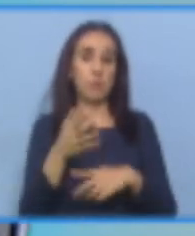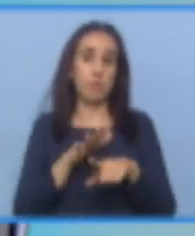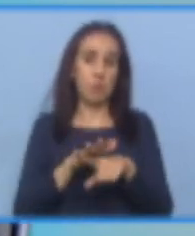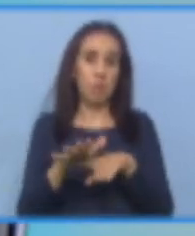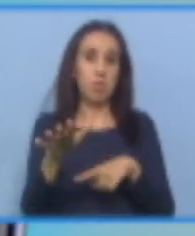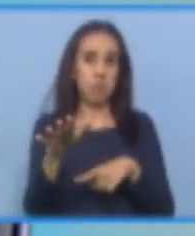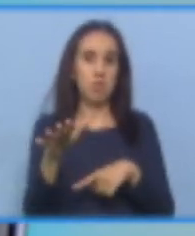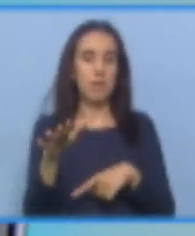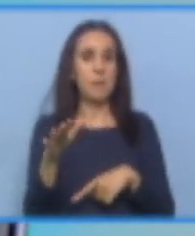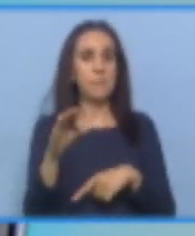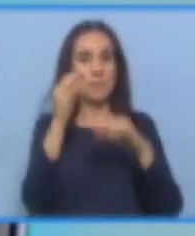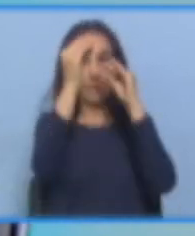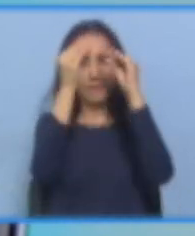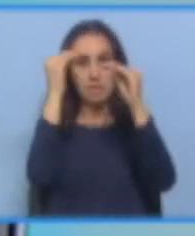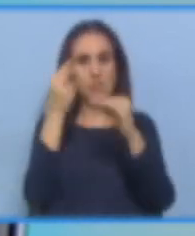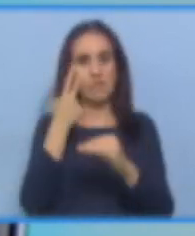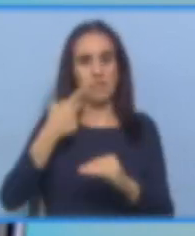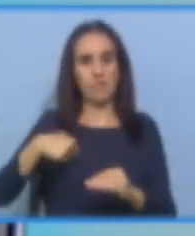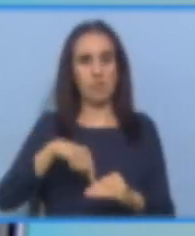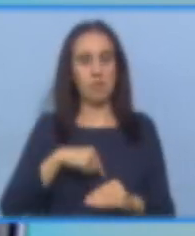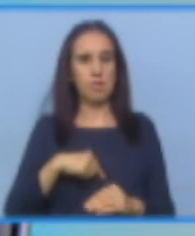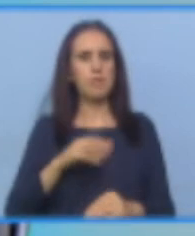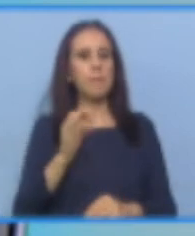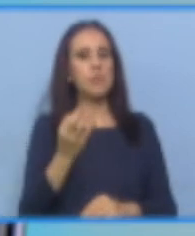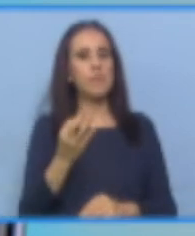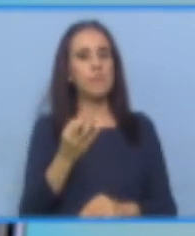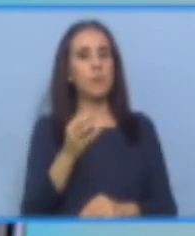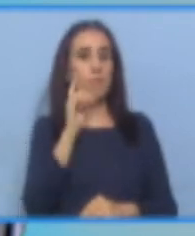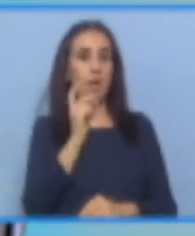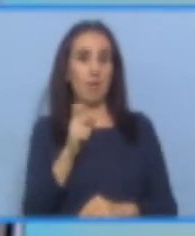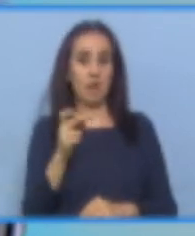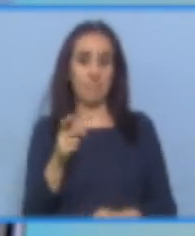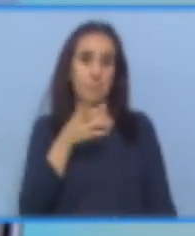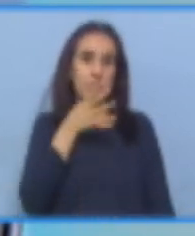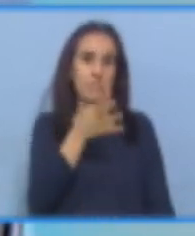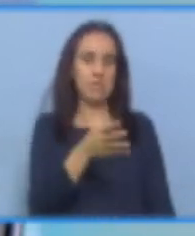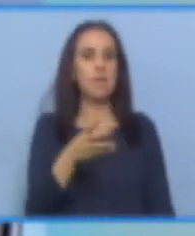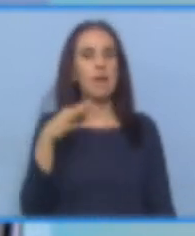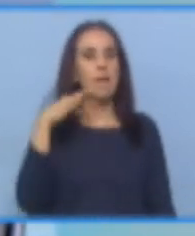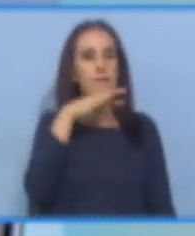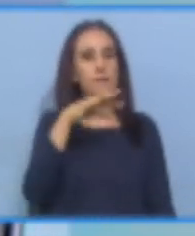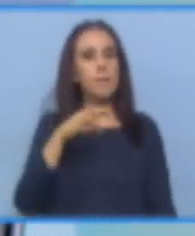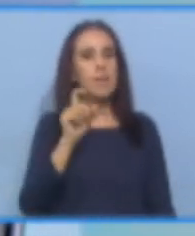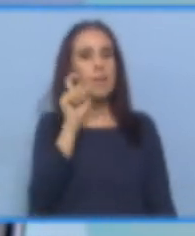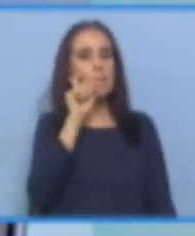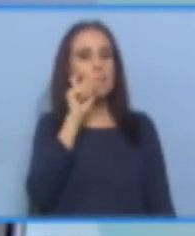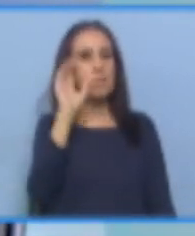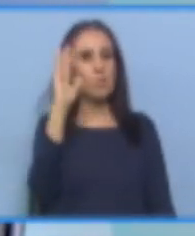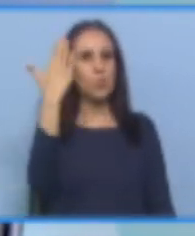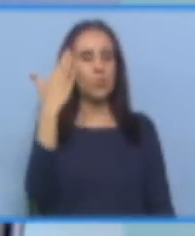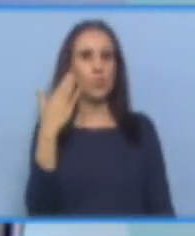resto das facetas da nossa vida. Mas, de facto, é como diz aqui a Ana, a família é o alicerce